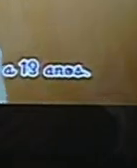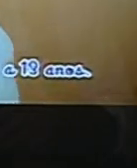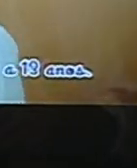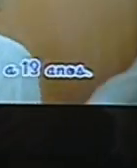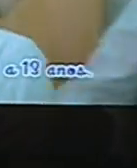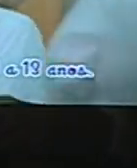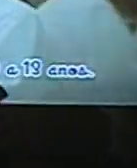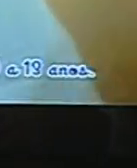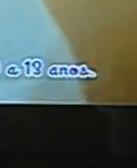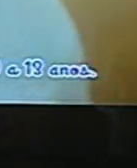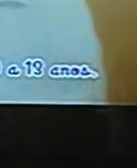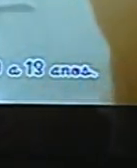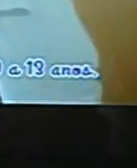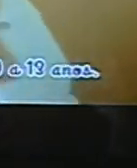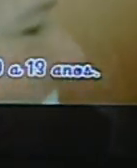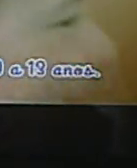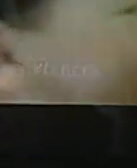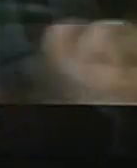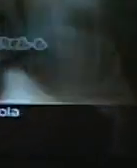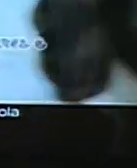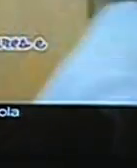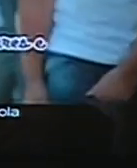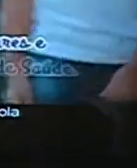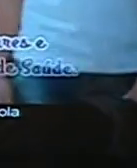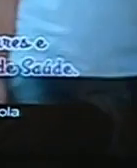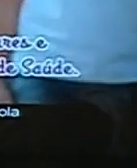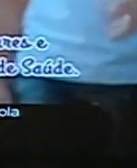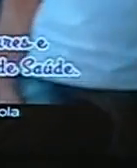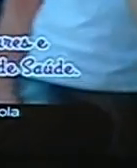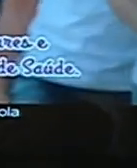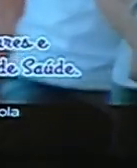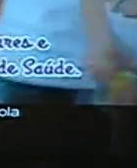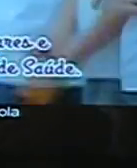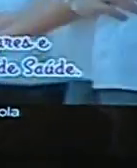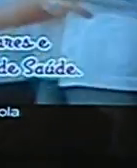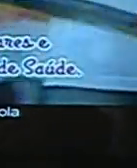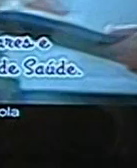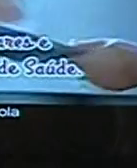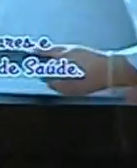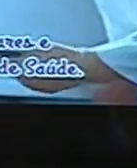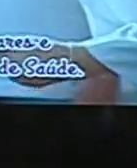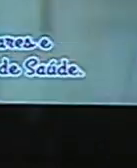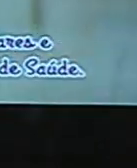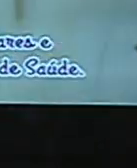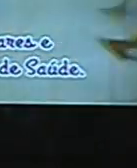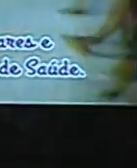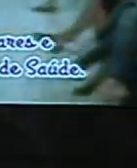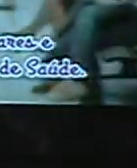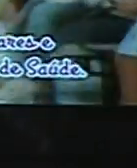anos para prevenir o câncer do colo de útero fique atenta ao período de vacinação da escola ou procure uma unidade de